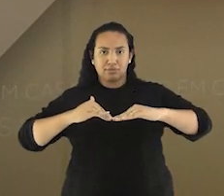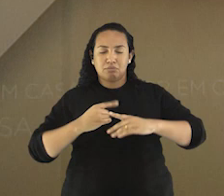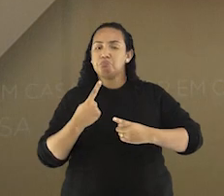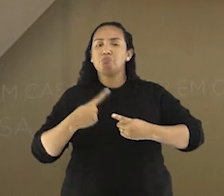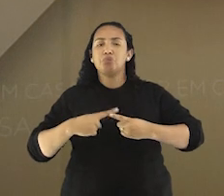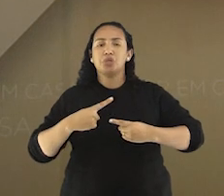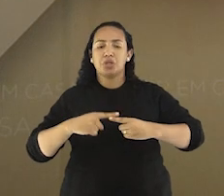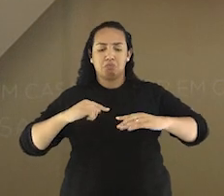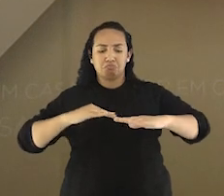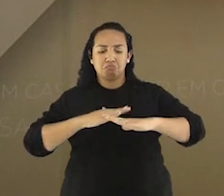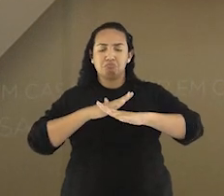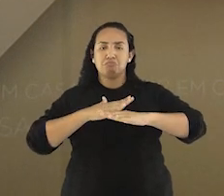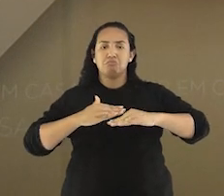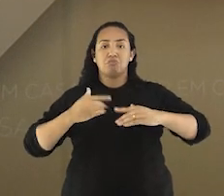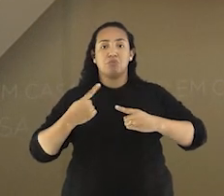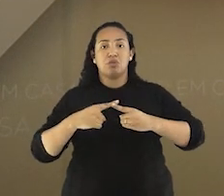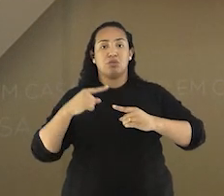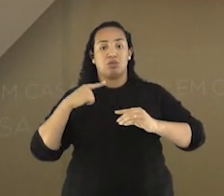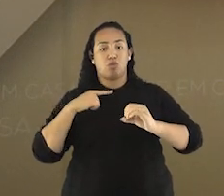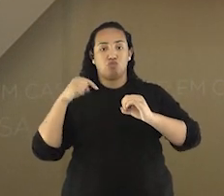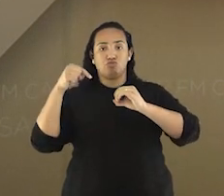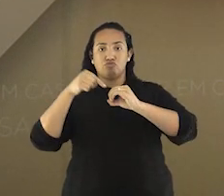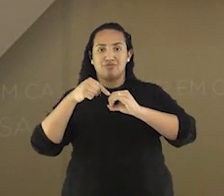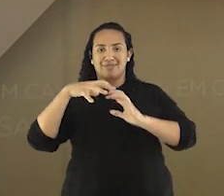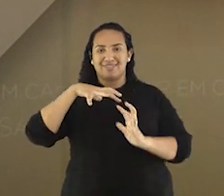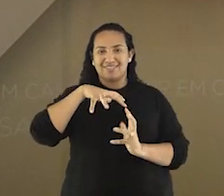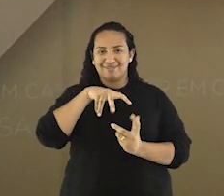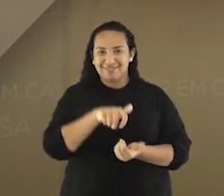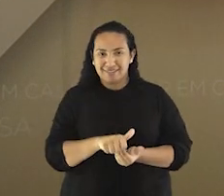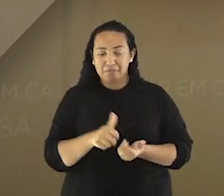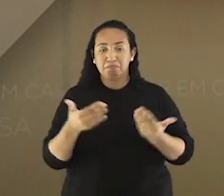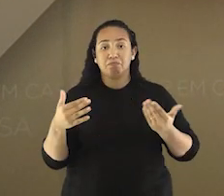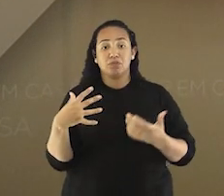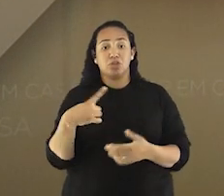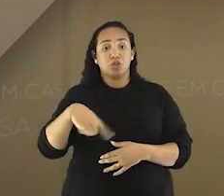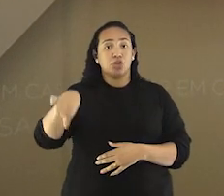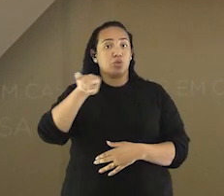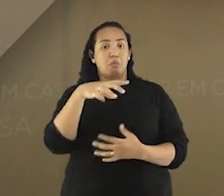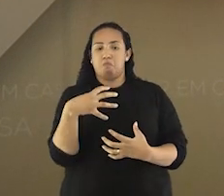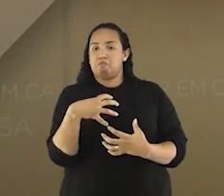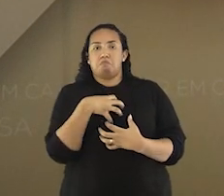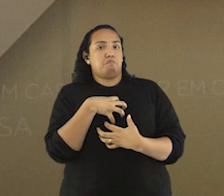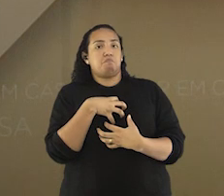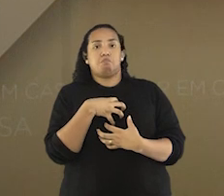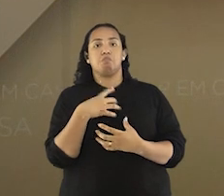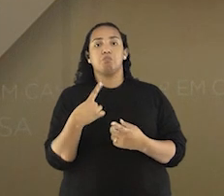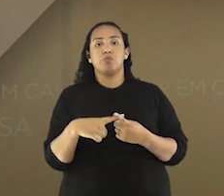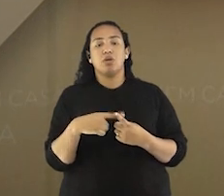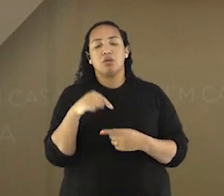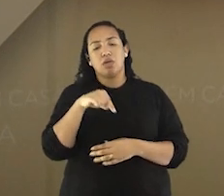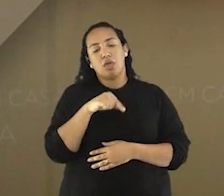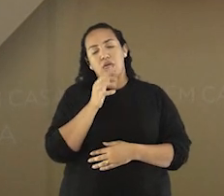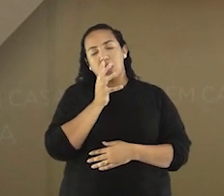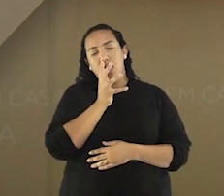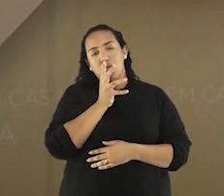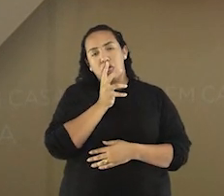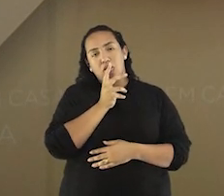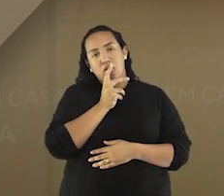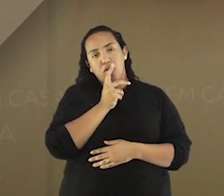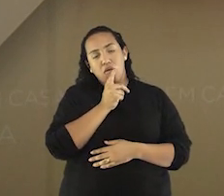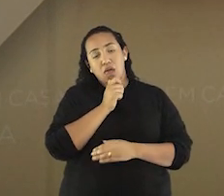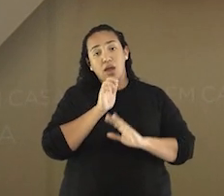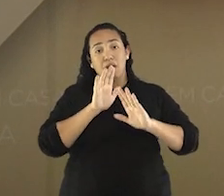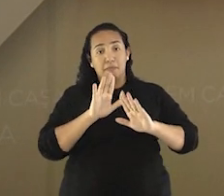núcleo terrestre. Você não sente tanto esse movimento, pois ocorre de forma bem lenta. Mas quando